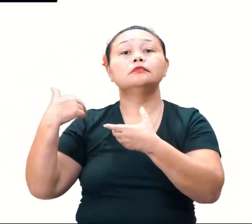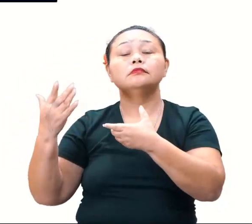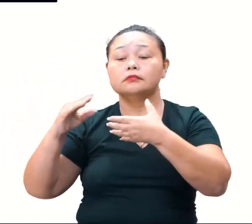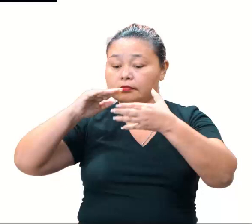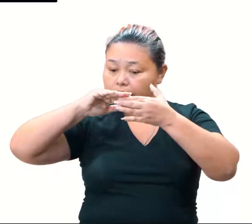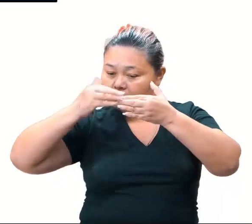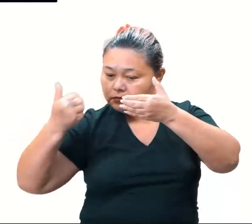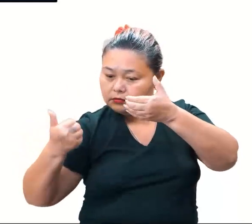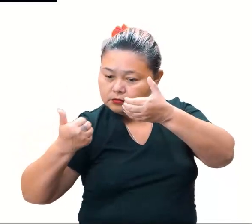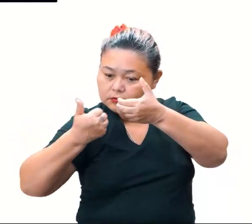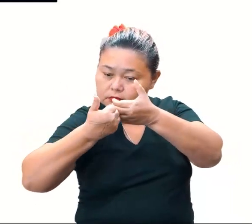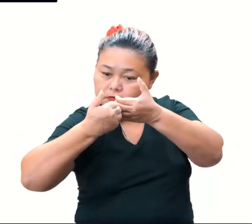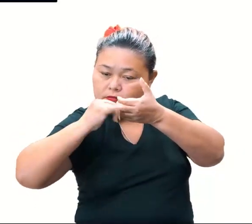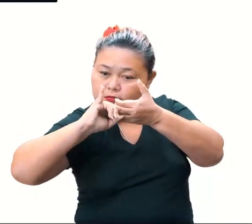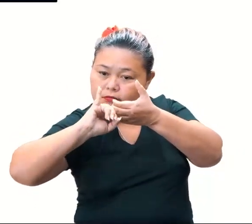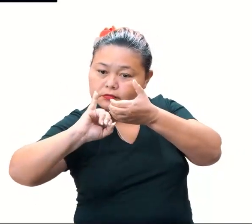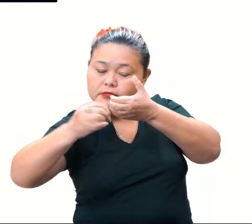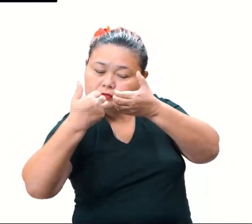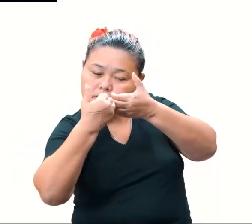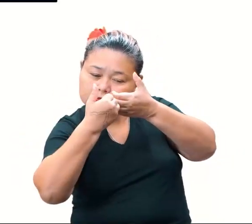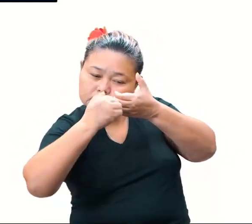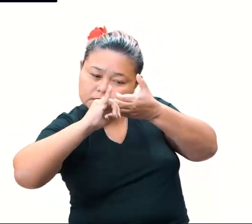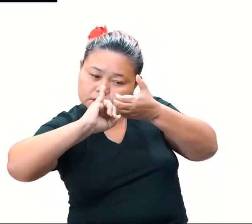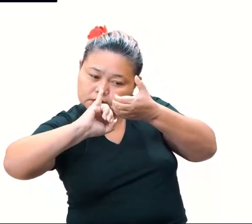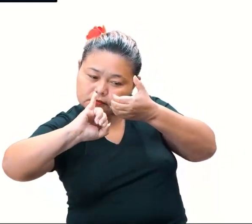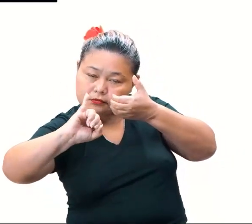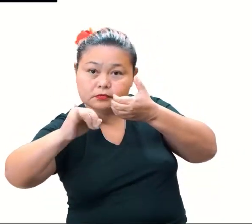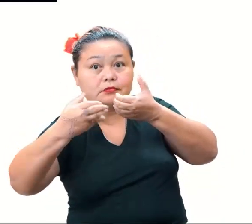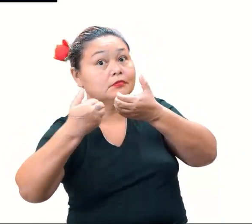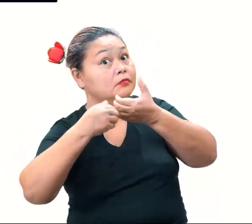os irracionais que ficam ali em isolamento social. Que não contém